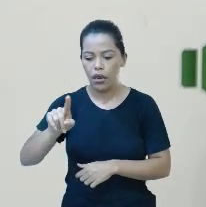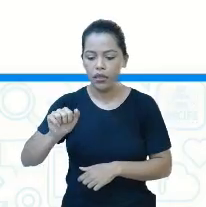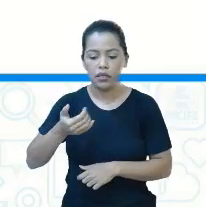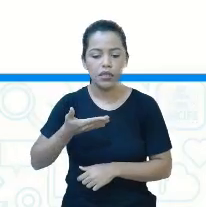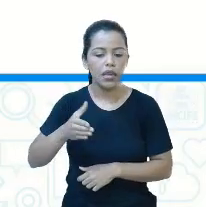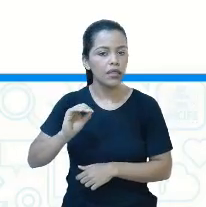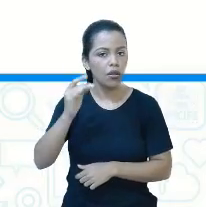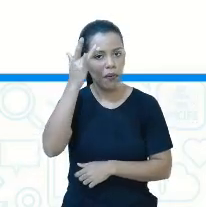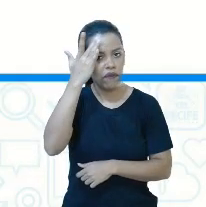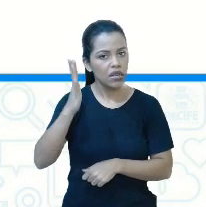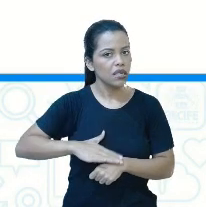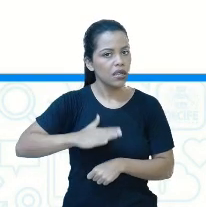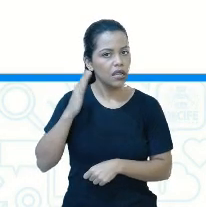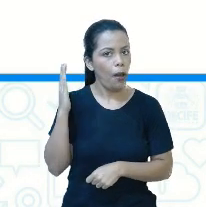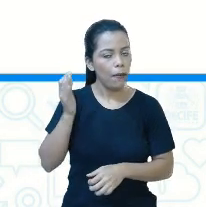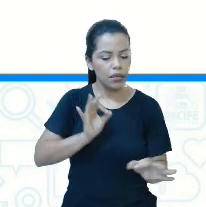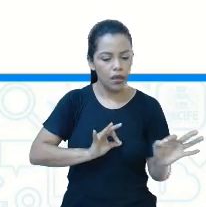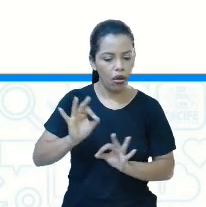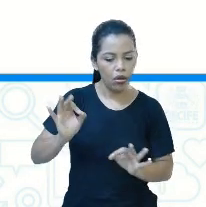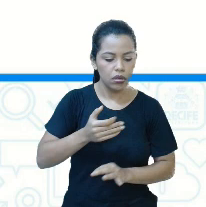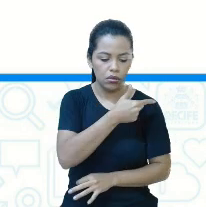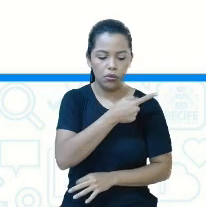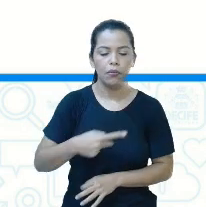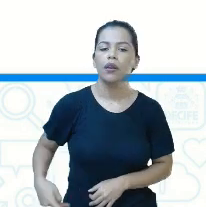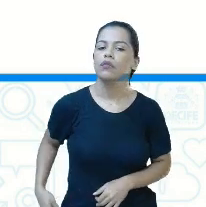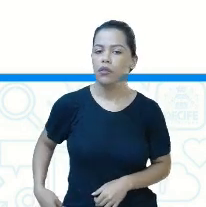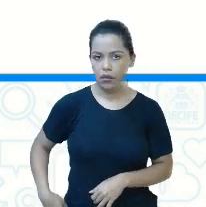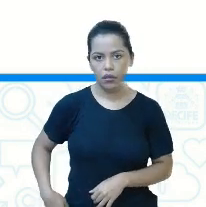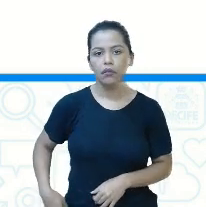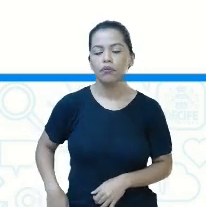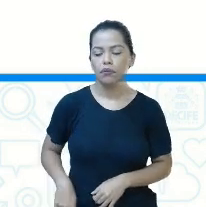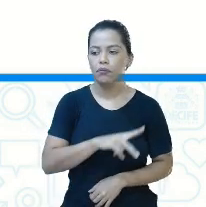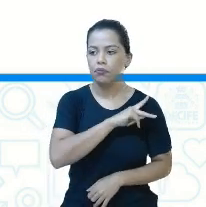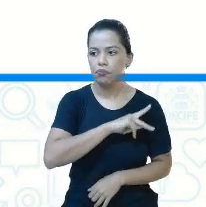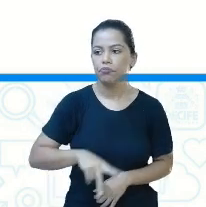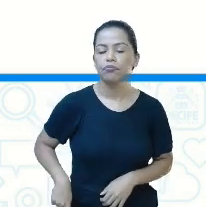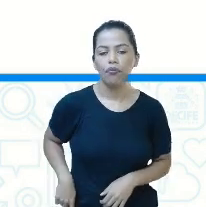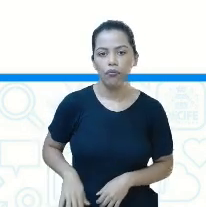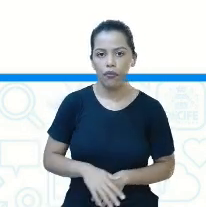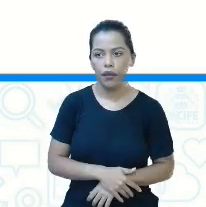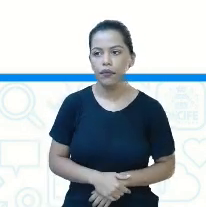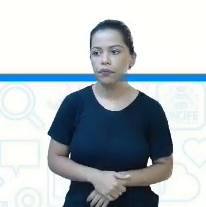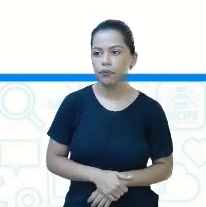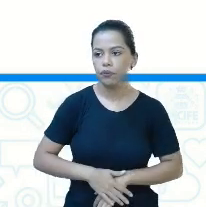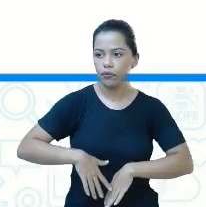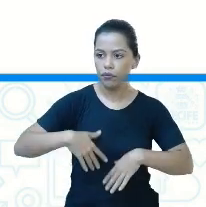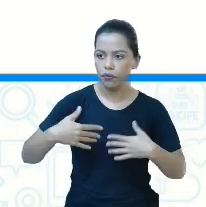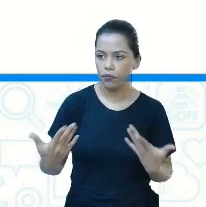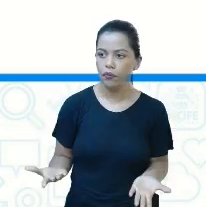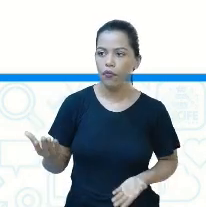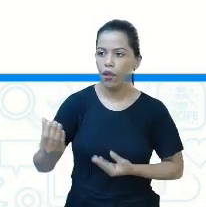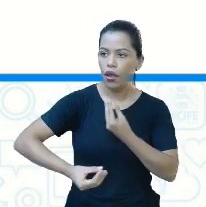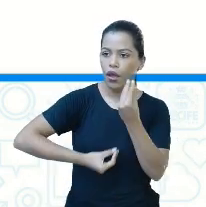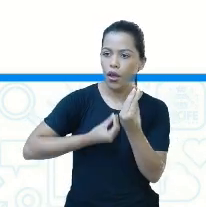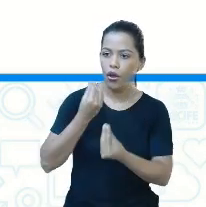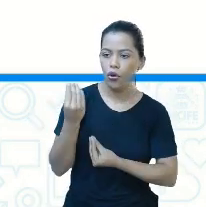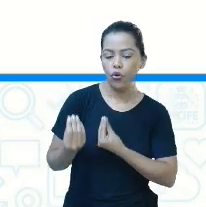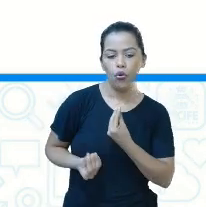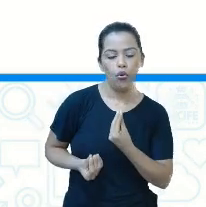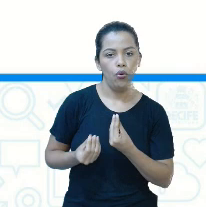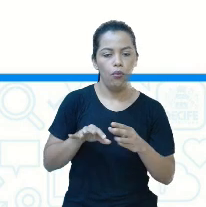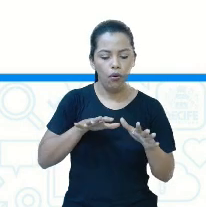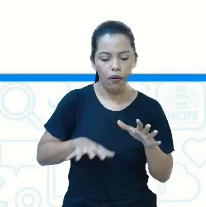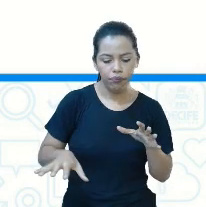pouco o governo do país. Como a população e o território se modificam ao longo